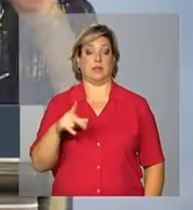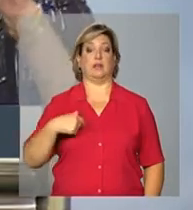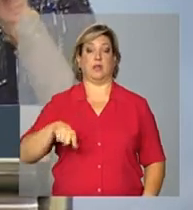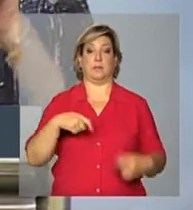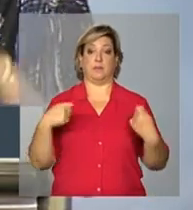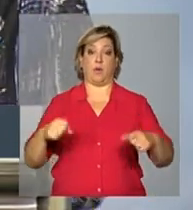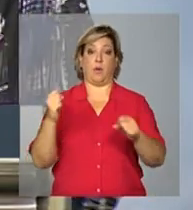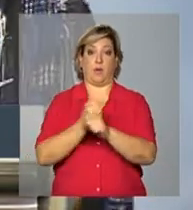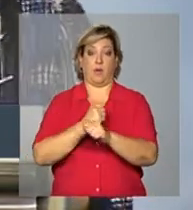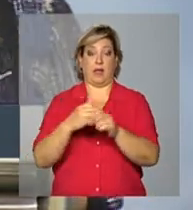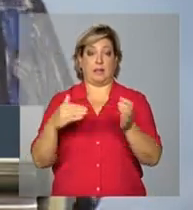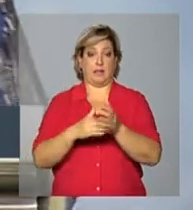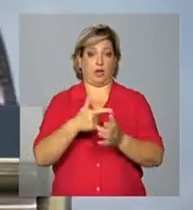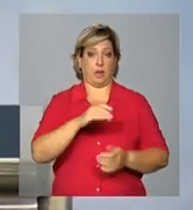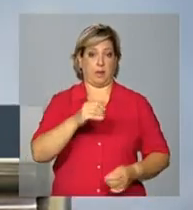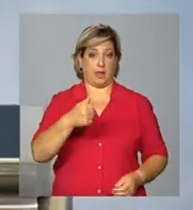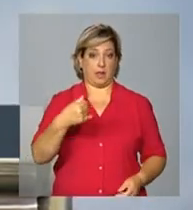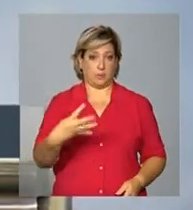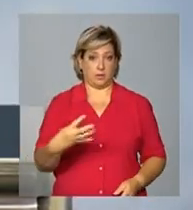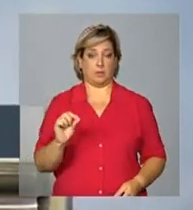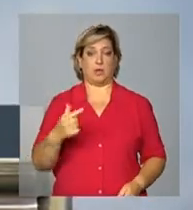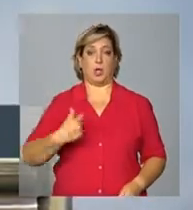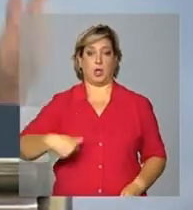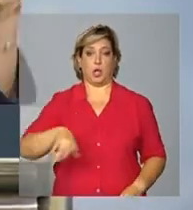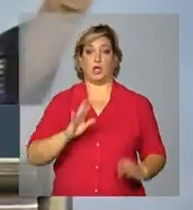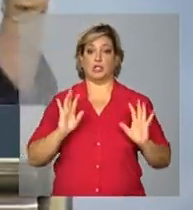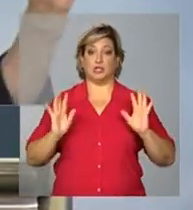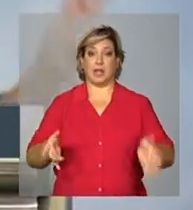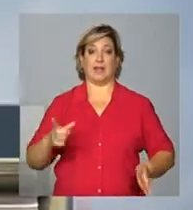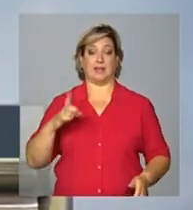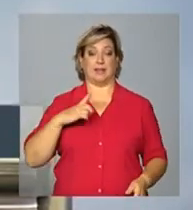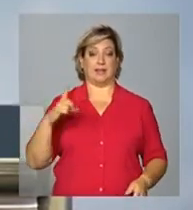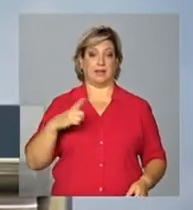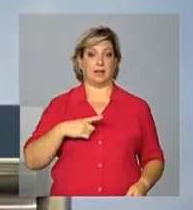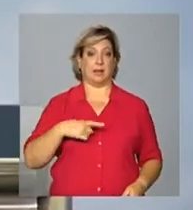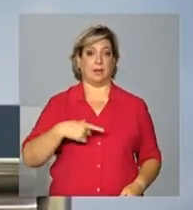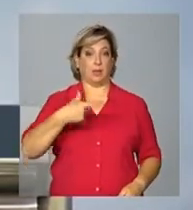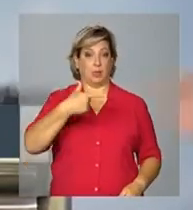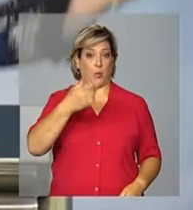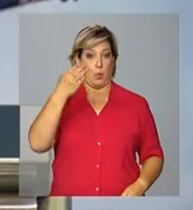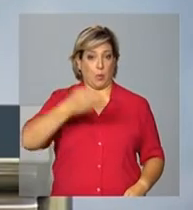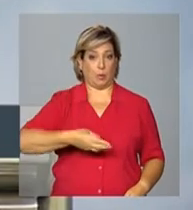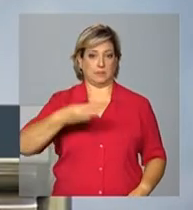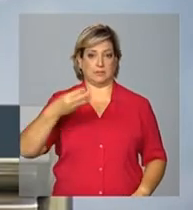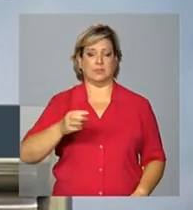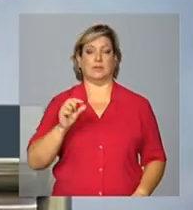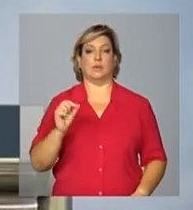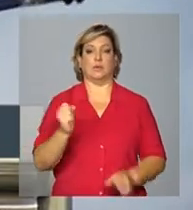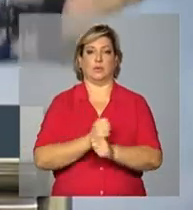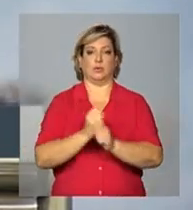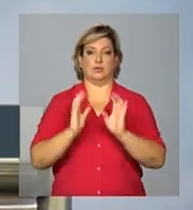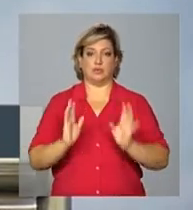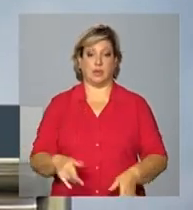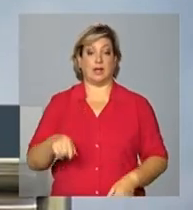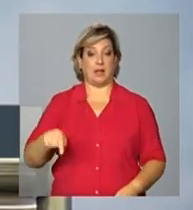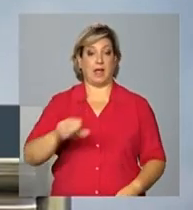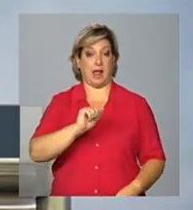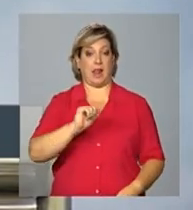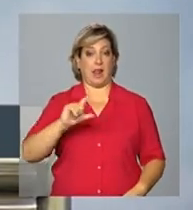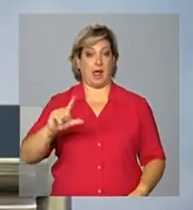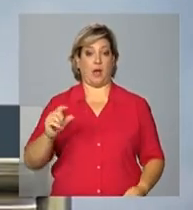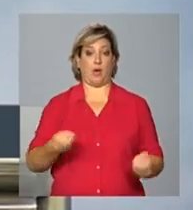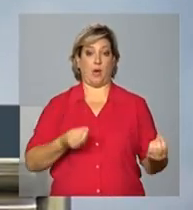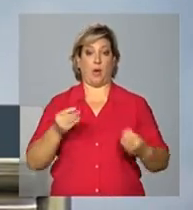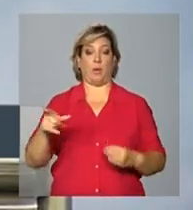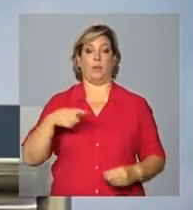até 2014 e que nós já temos 2/3 construída, e aqui em Alagoas, como me